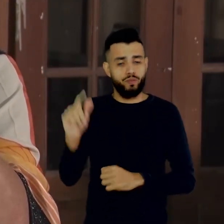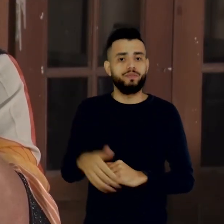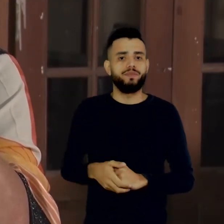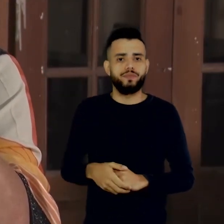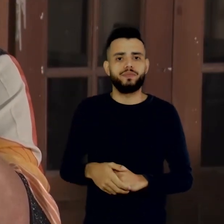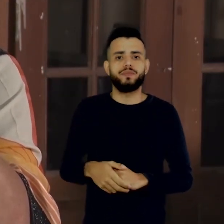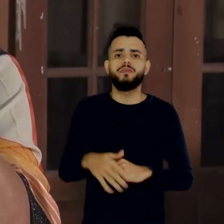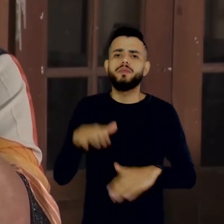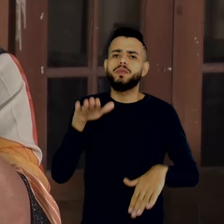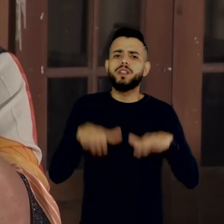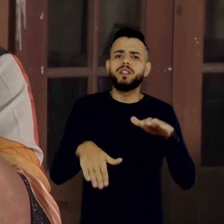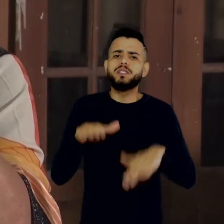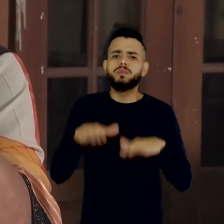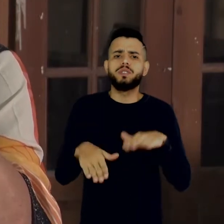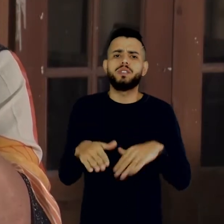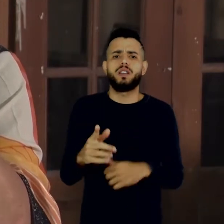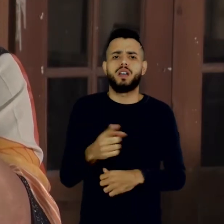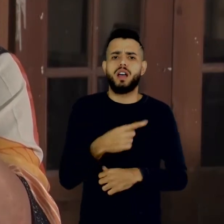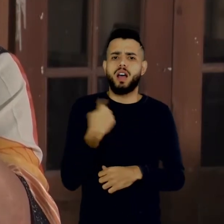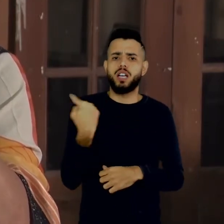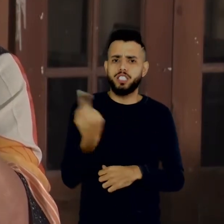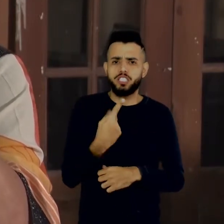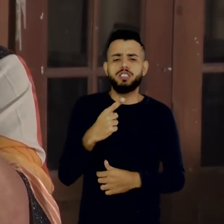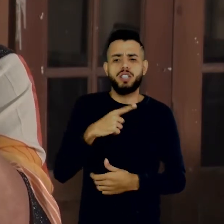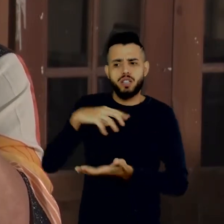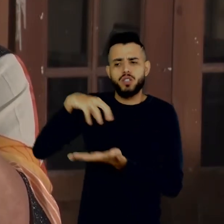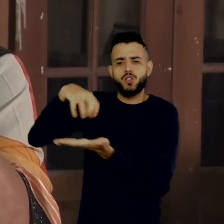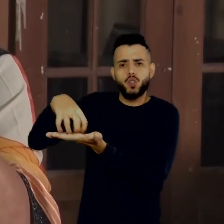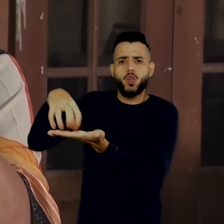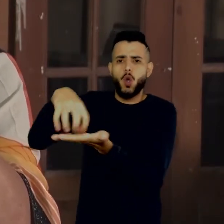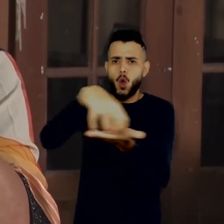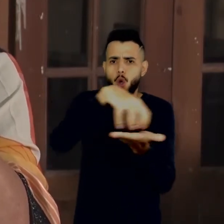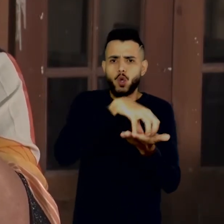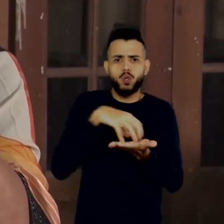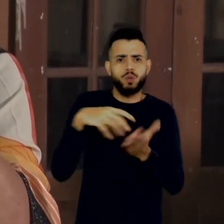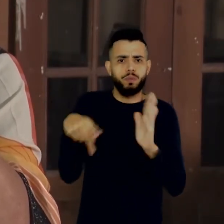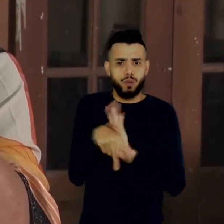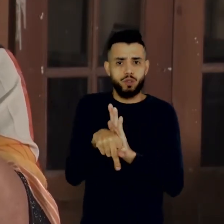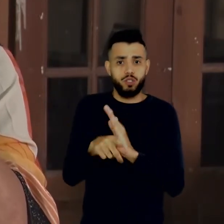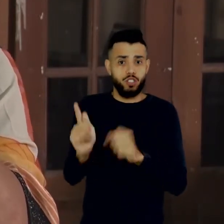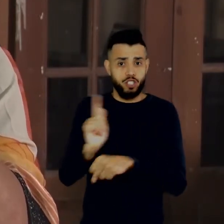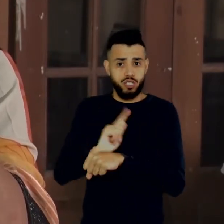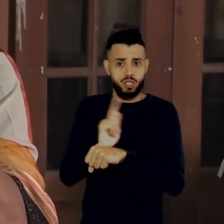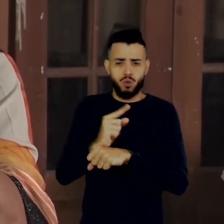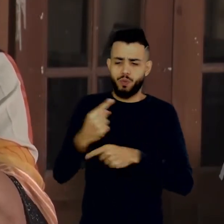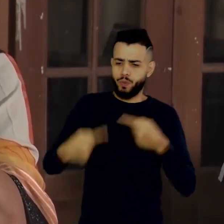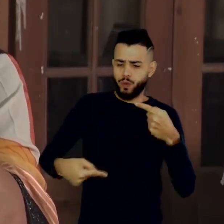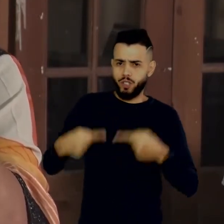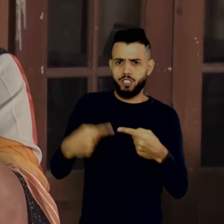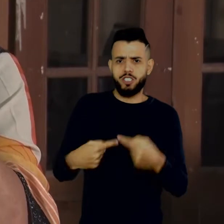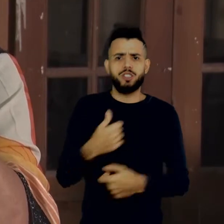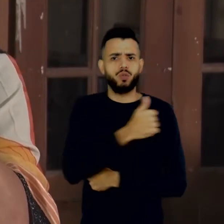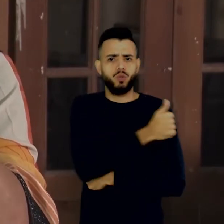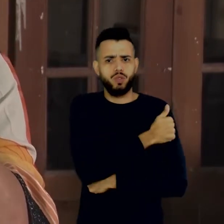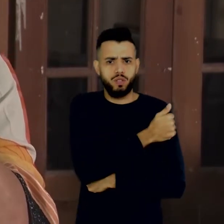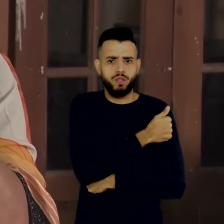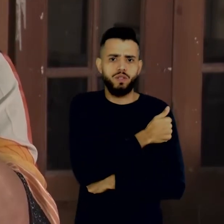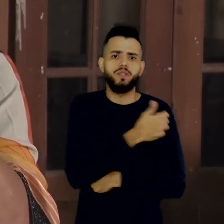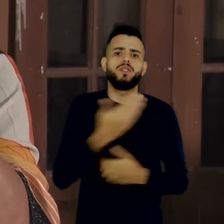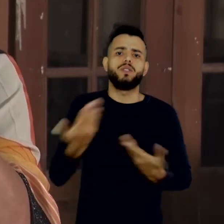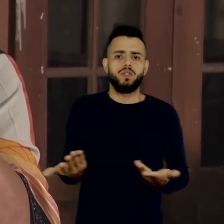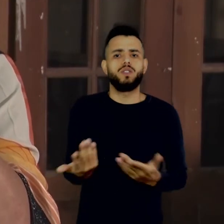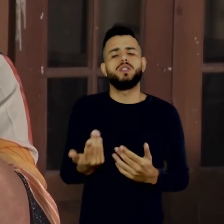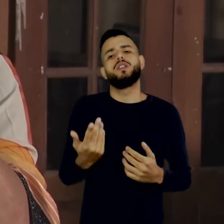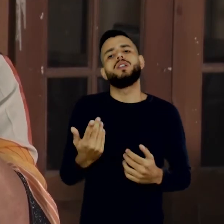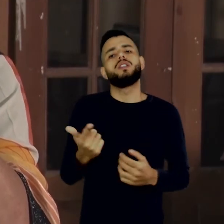gente tem esses órgãos direcionados para a gestão da política estudantil, felizmente os temos, né,